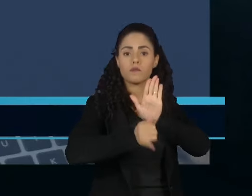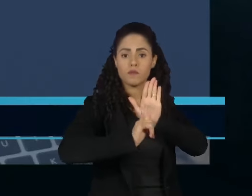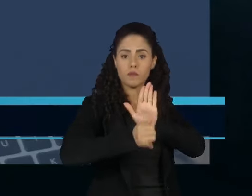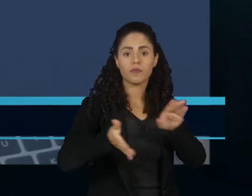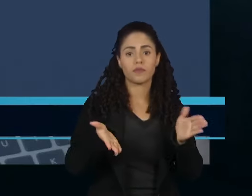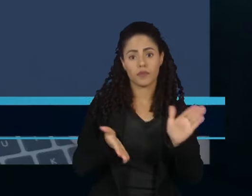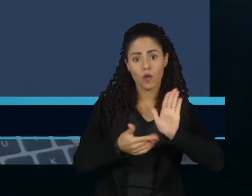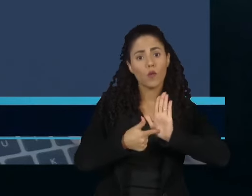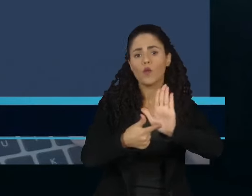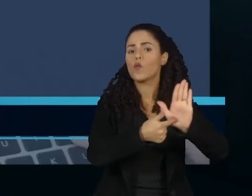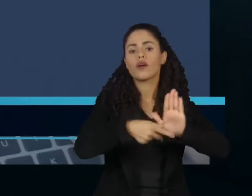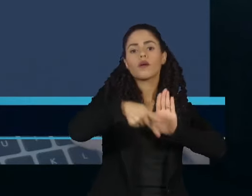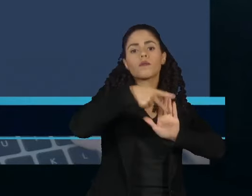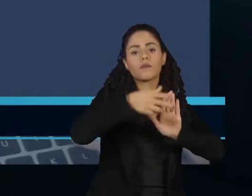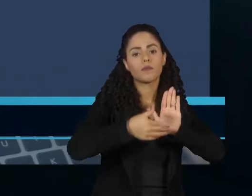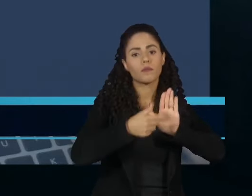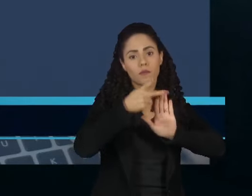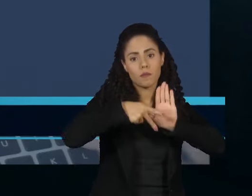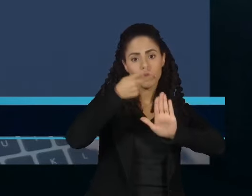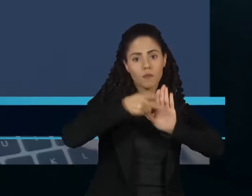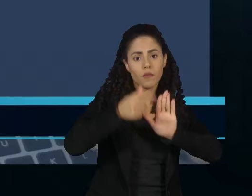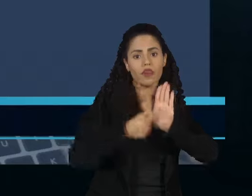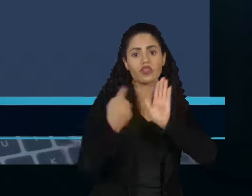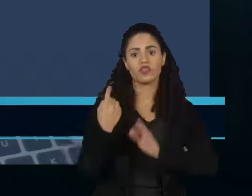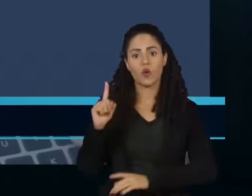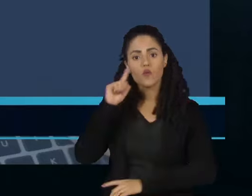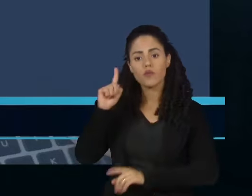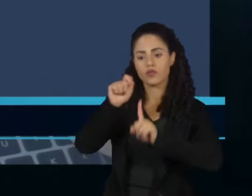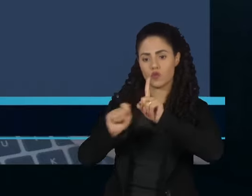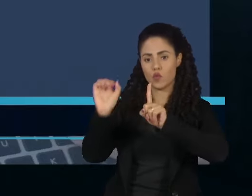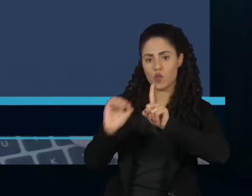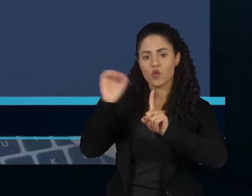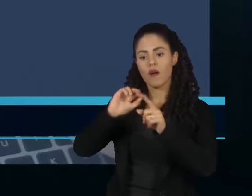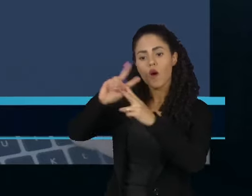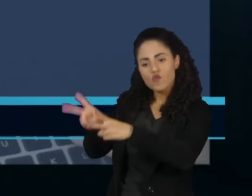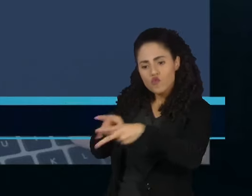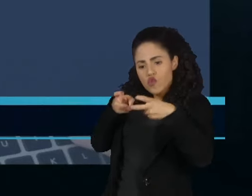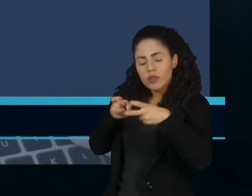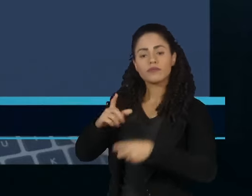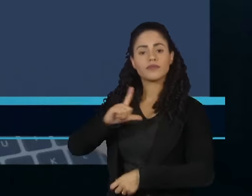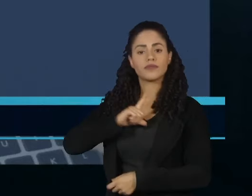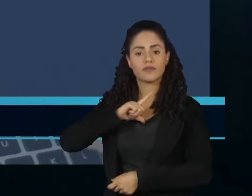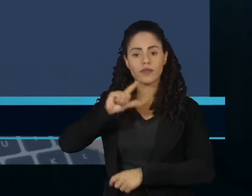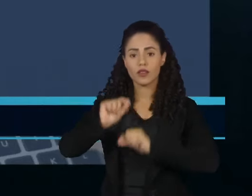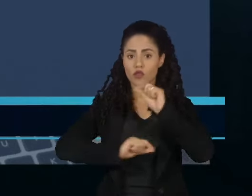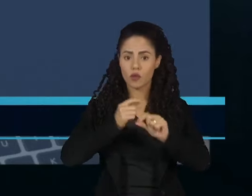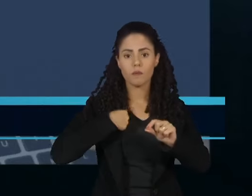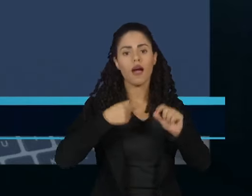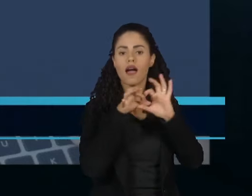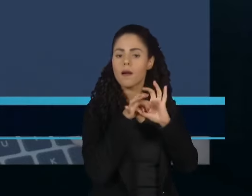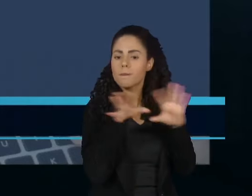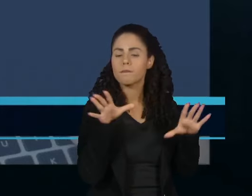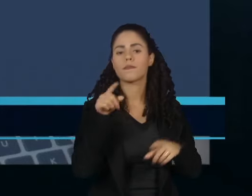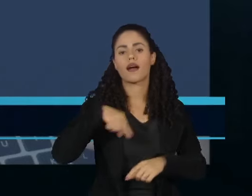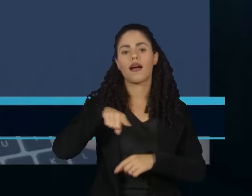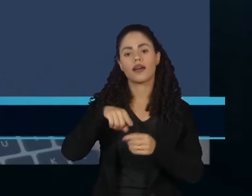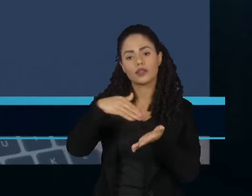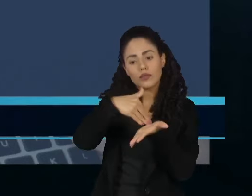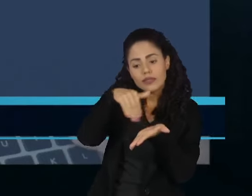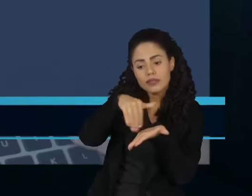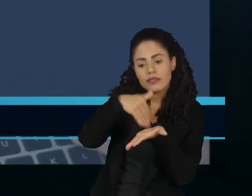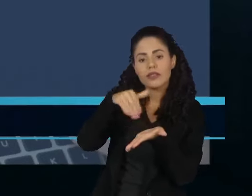que proíbe, a partir de 1º de outubro, a exploração da modalidade sem a autorização da Secretaria